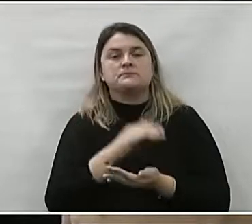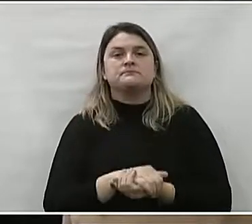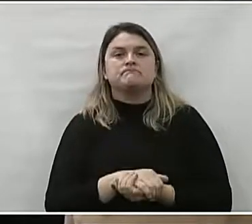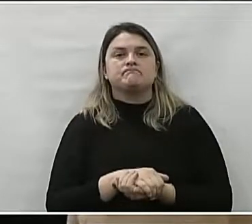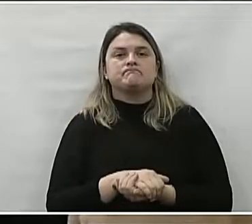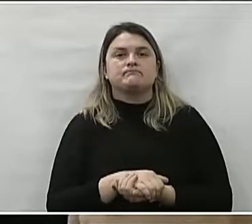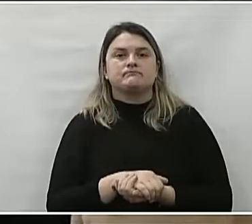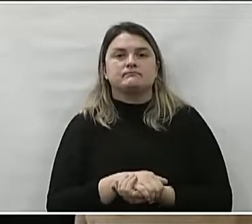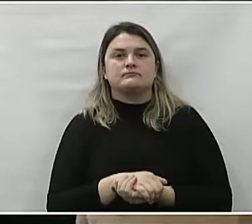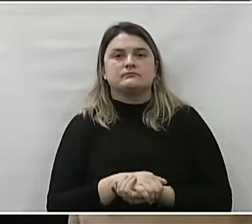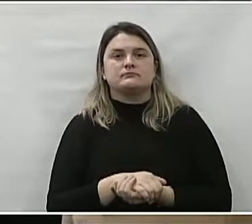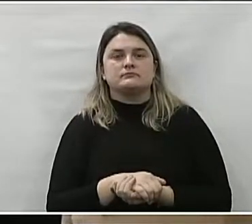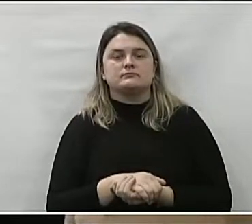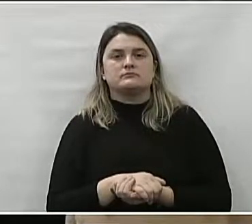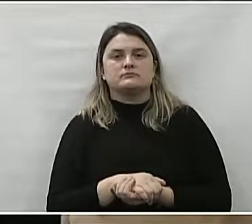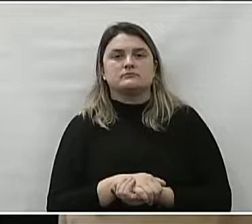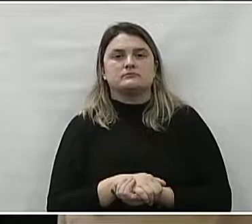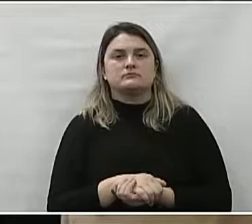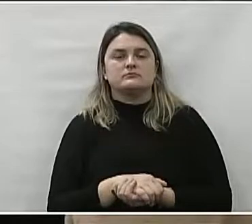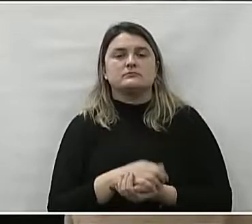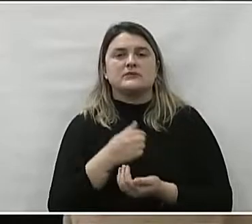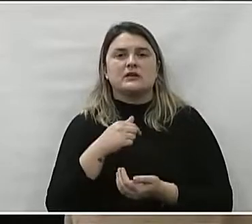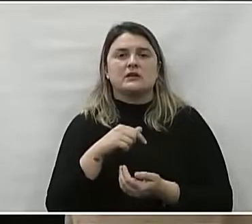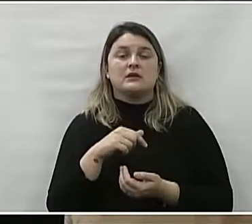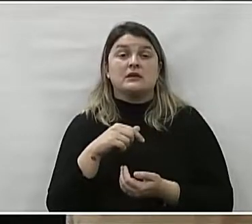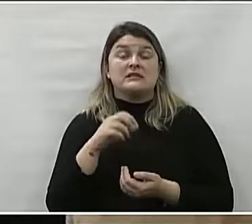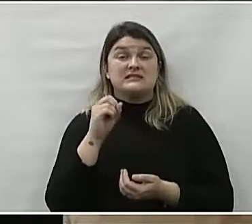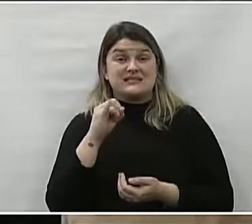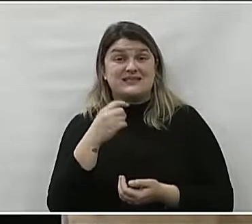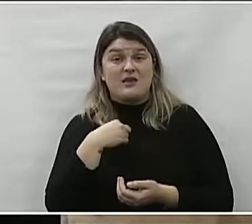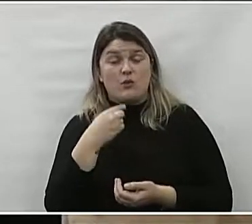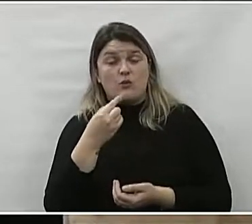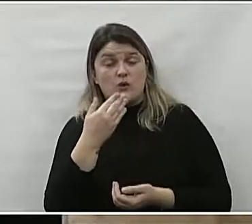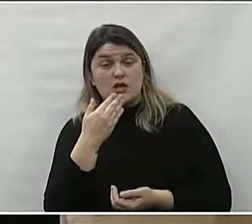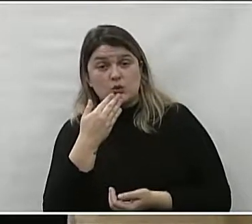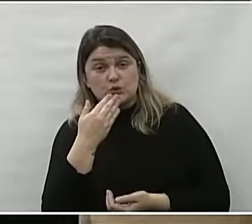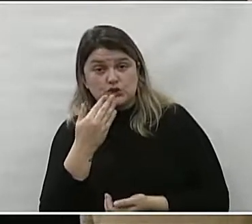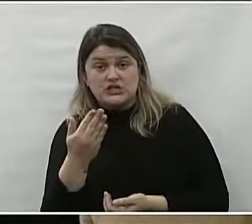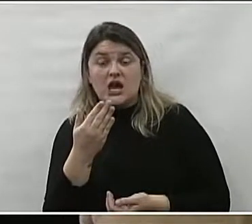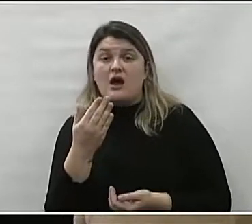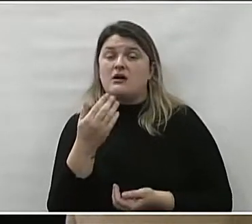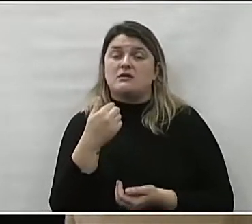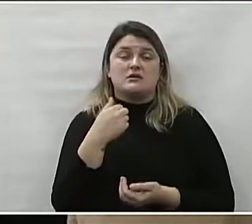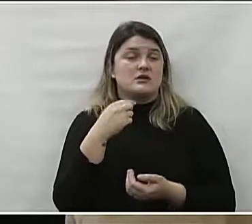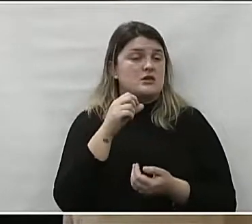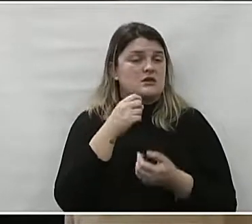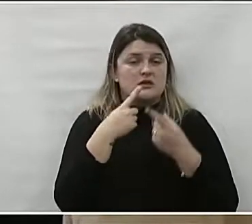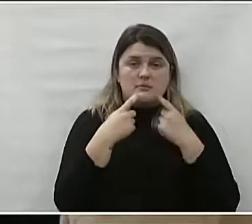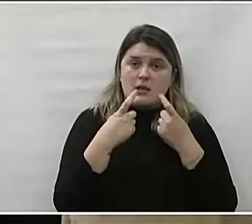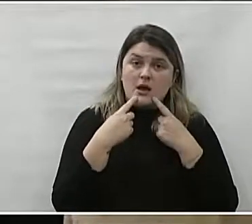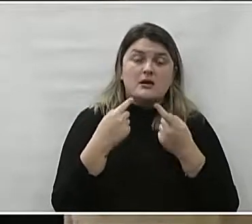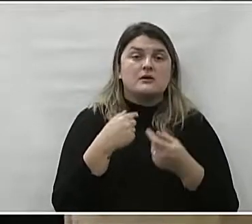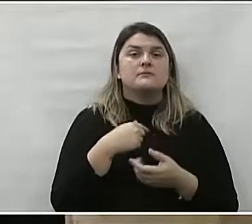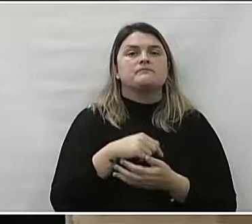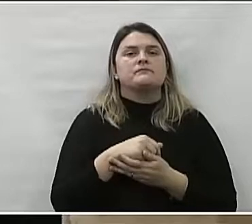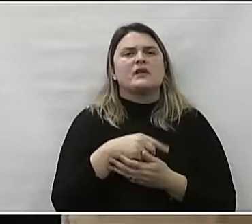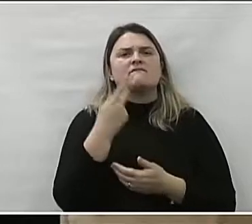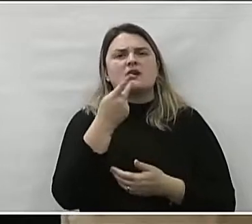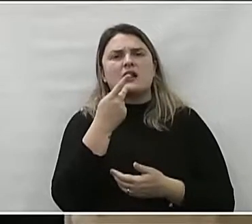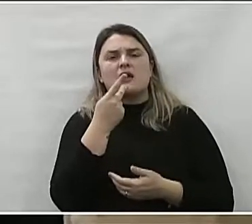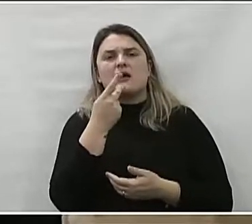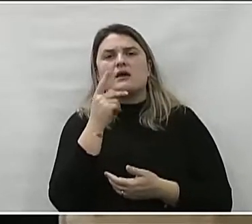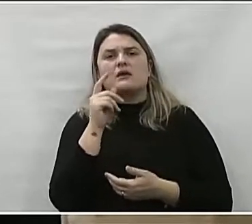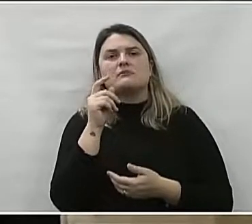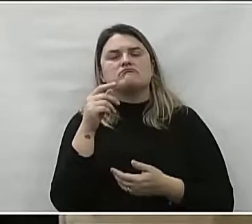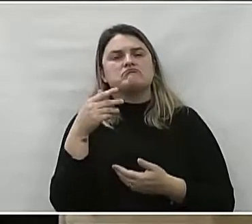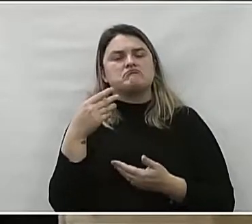tem que fazer palanque político como eu falei quando for para elogiar eu vou elogiar com for para criticar vou criticar mas eu quero